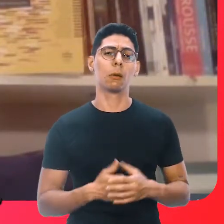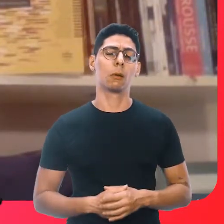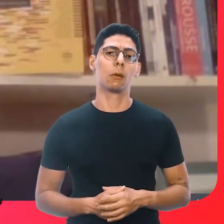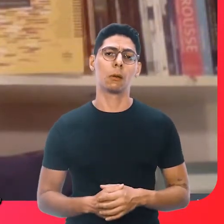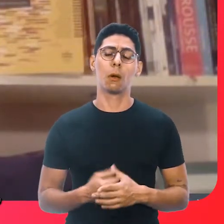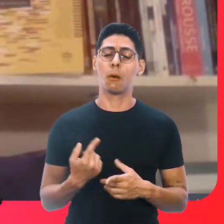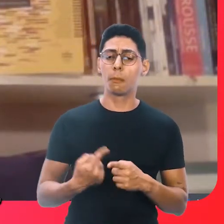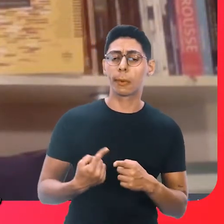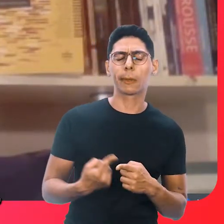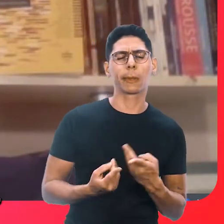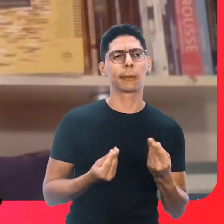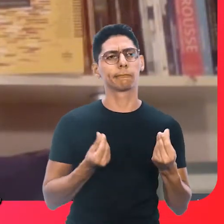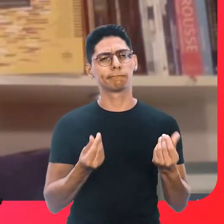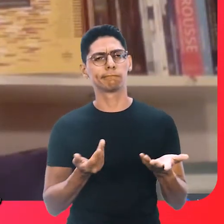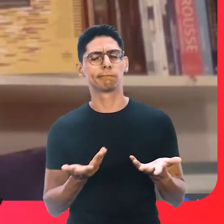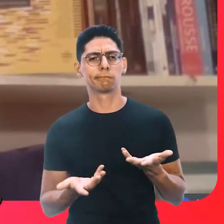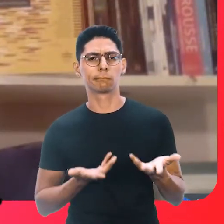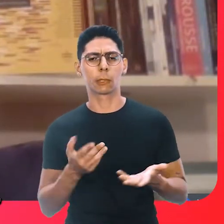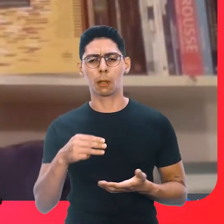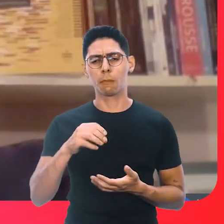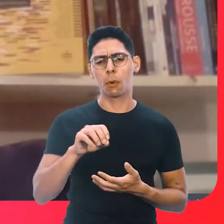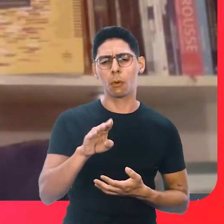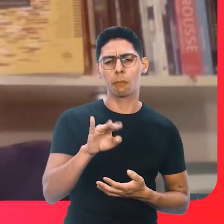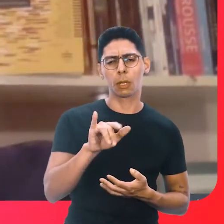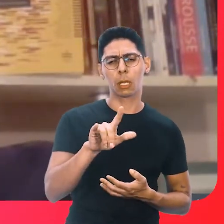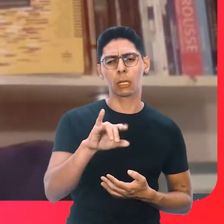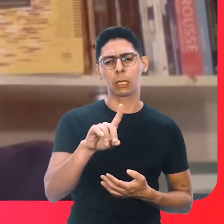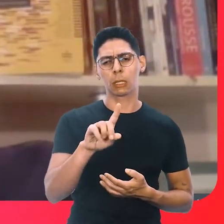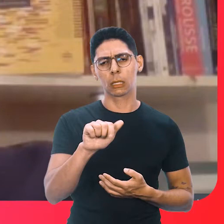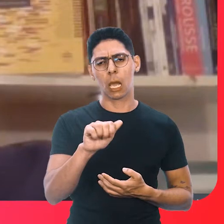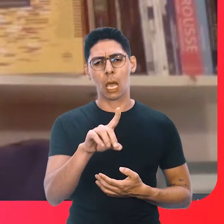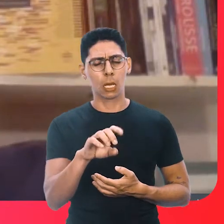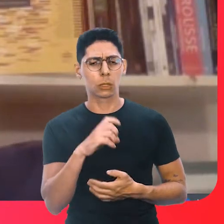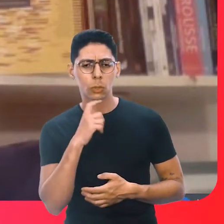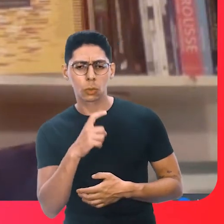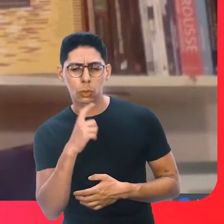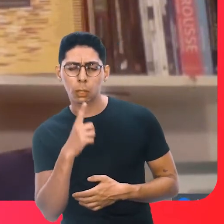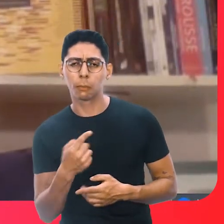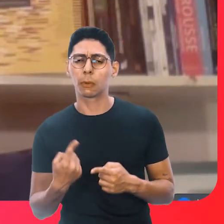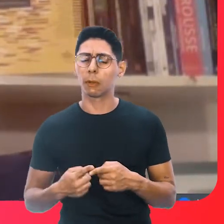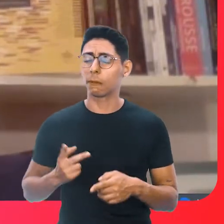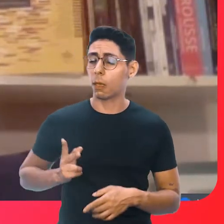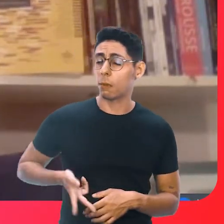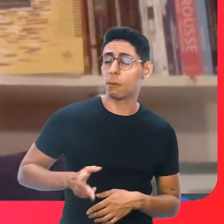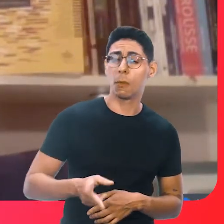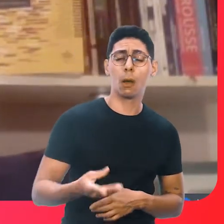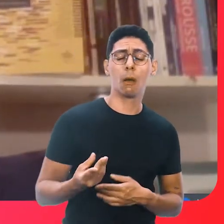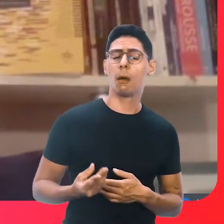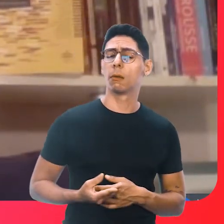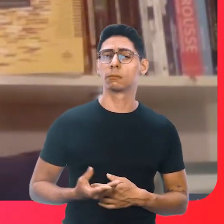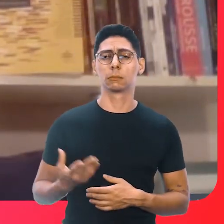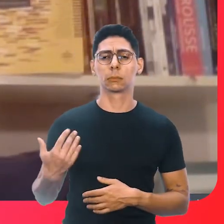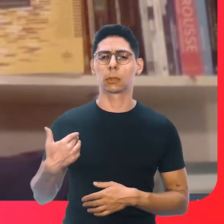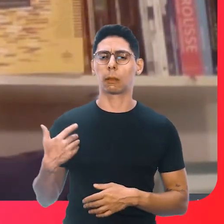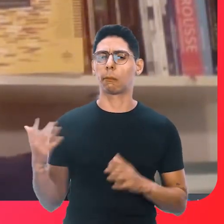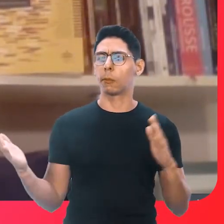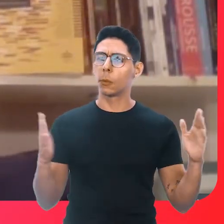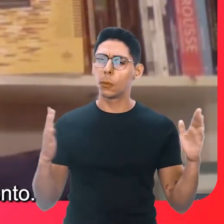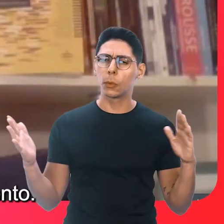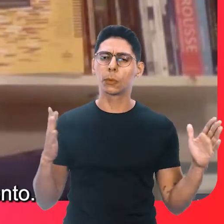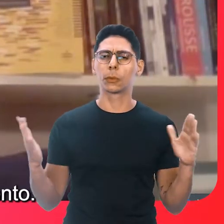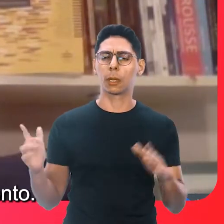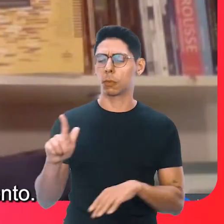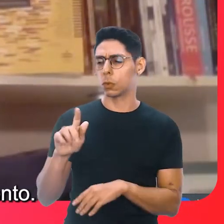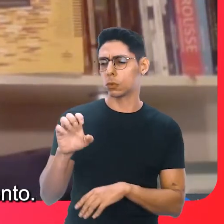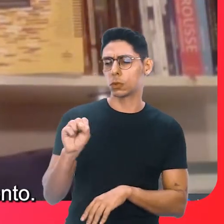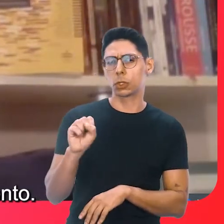pela imobilidade, né? Porque eu fiquei muito tempo com gesso, né? Com muita imobilização,